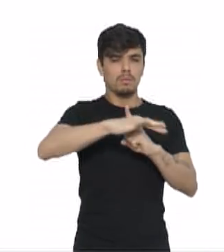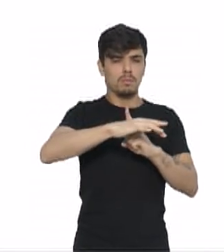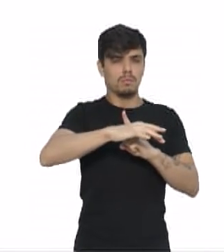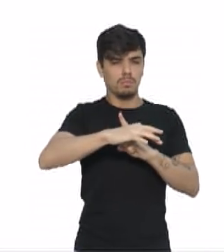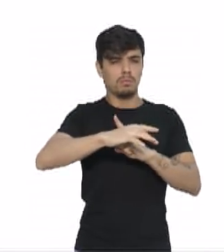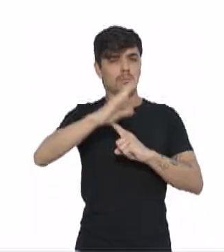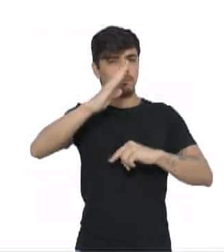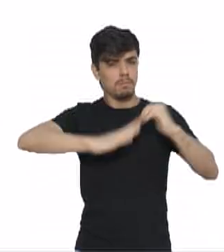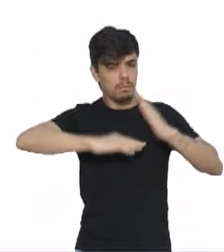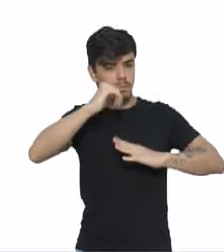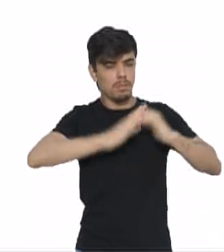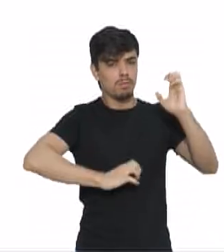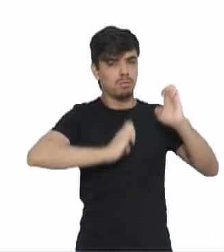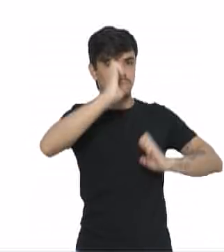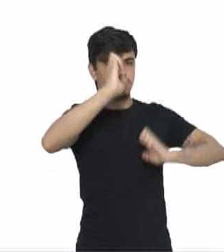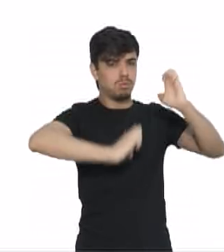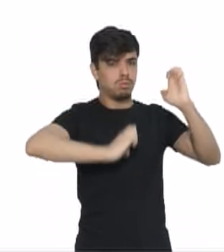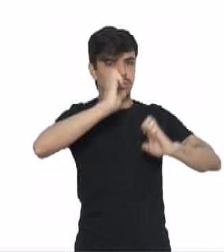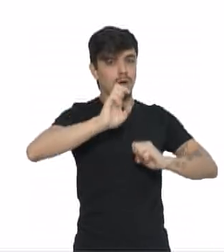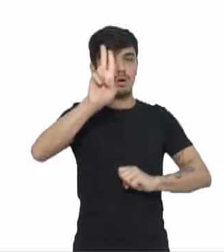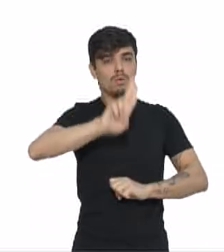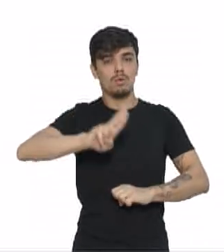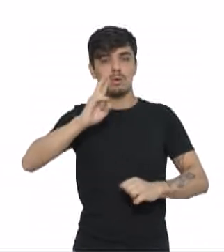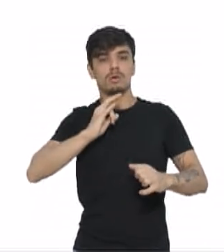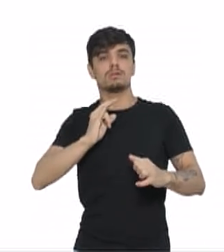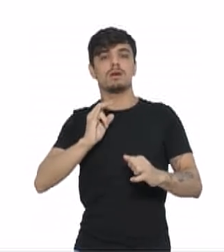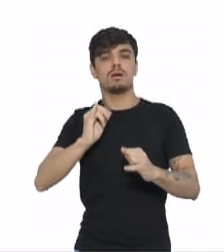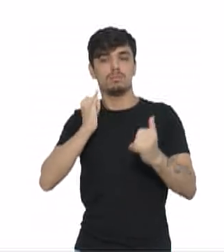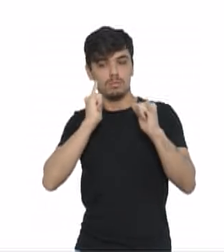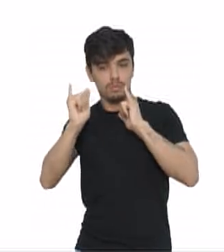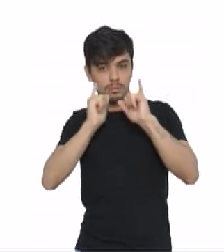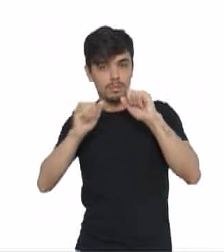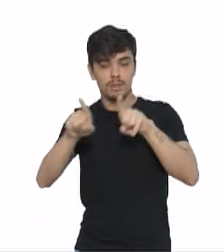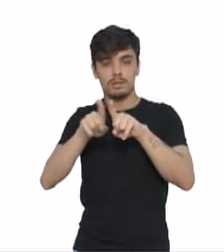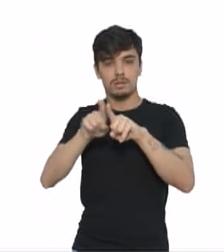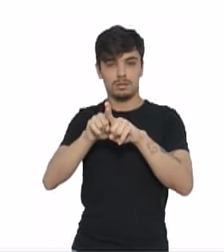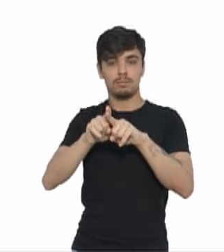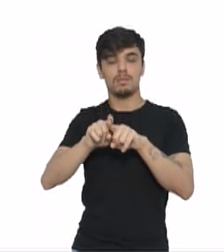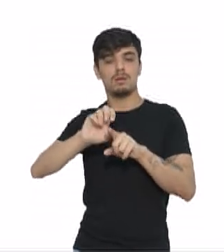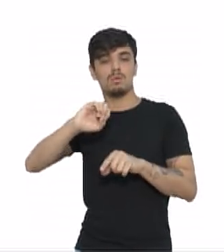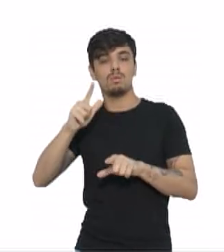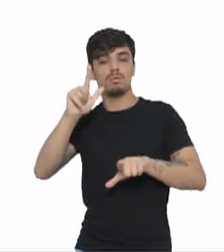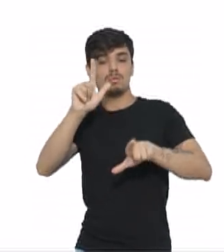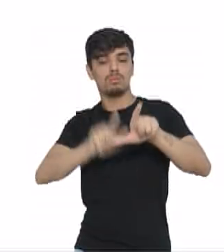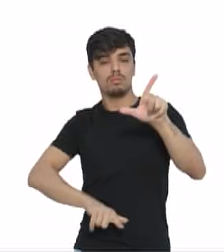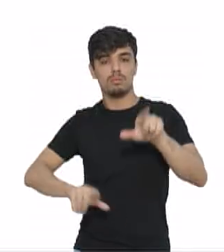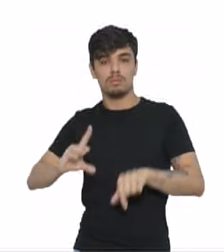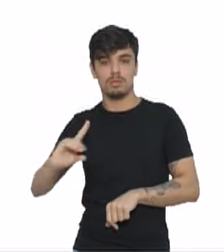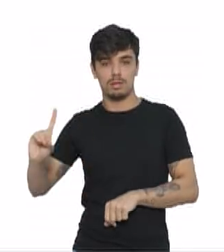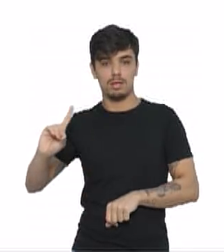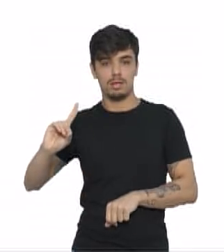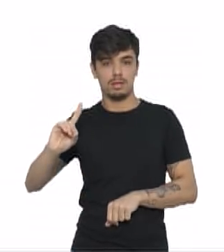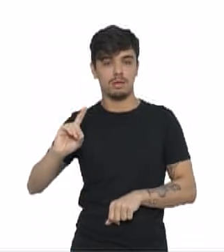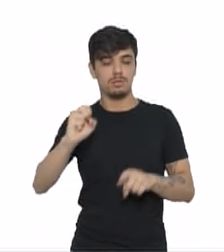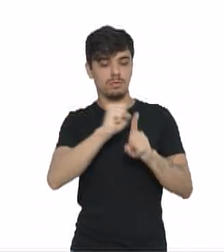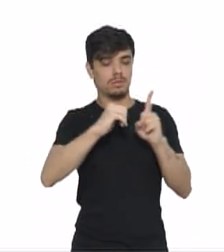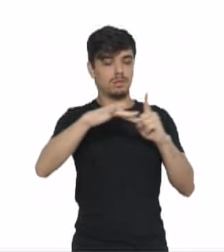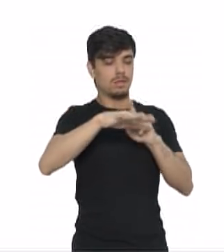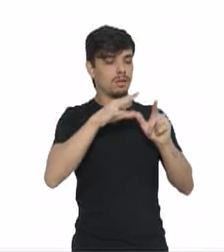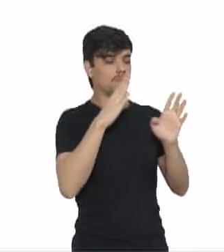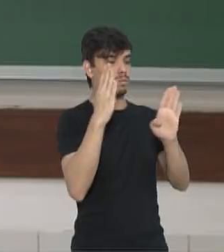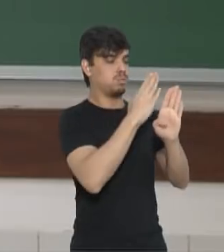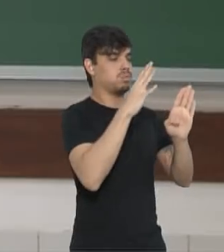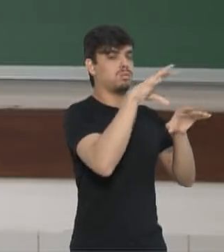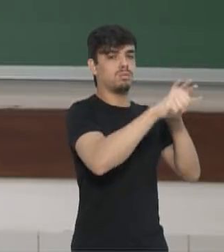altamente industrializadas com o uso da informática e da robótica. Ou D. Em sociedades de caçadores,